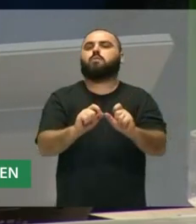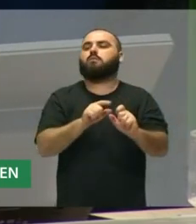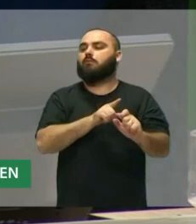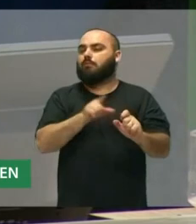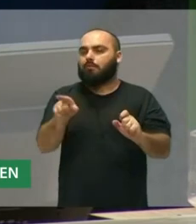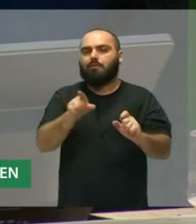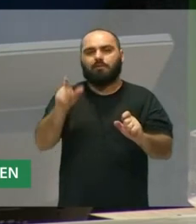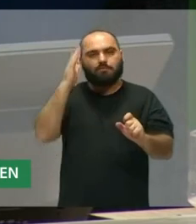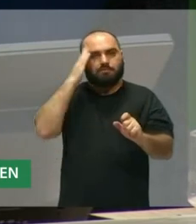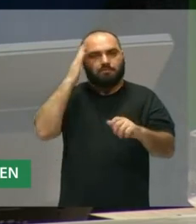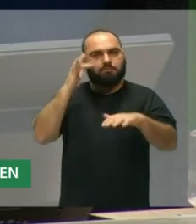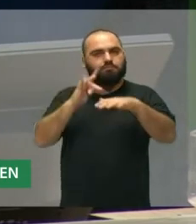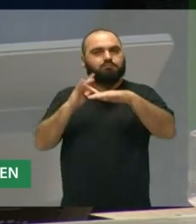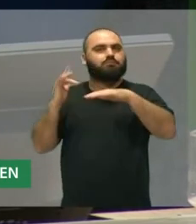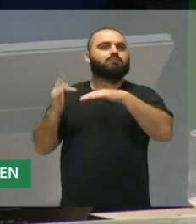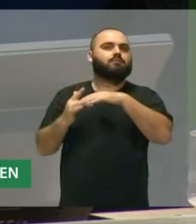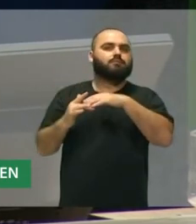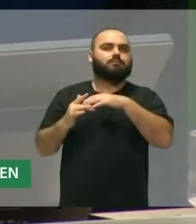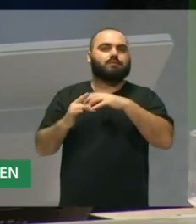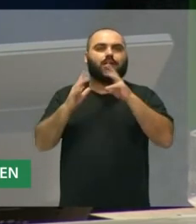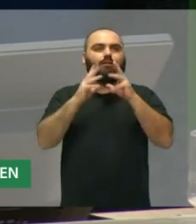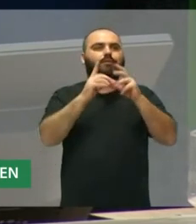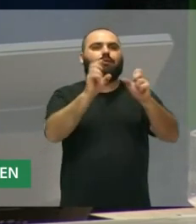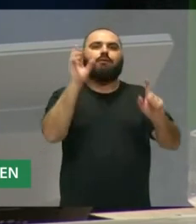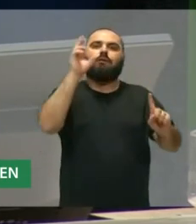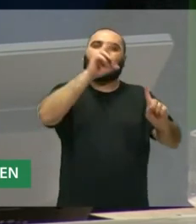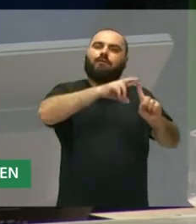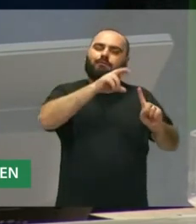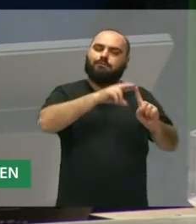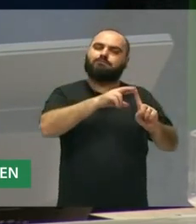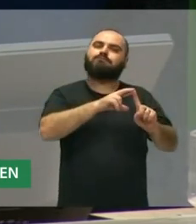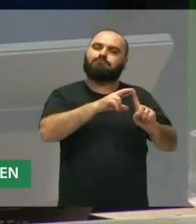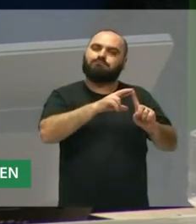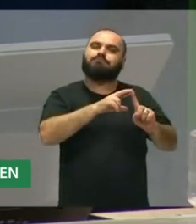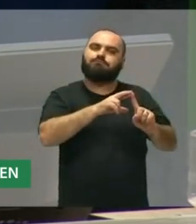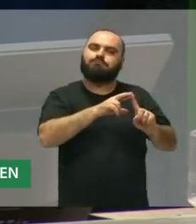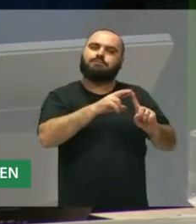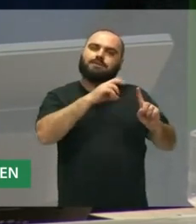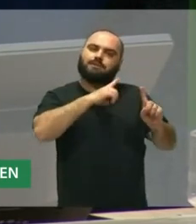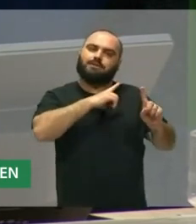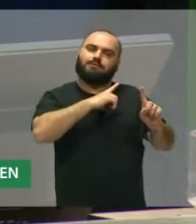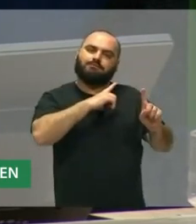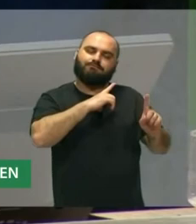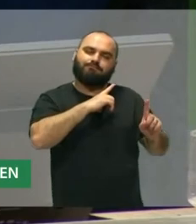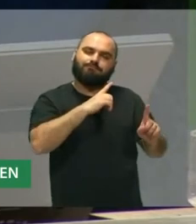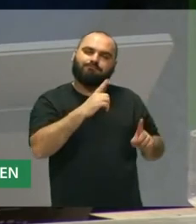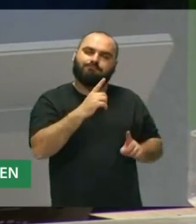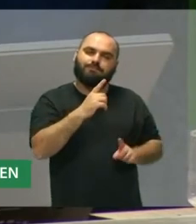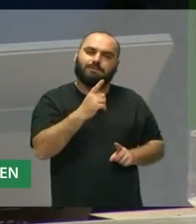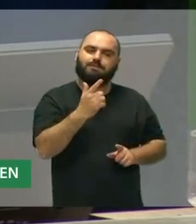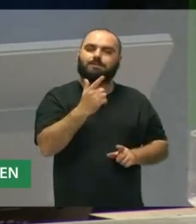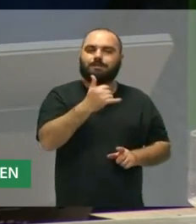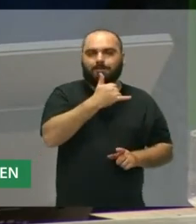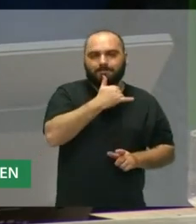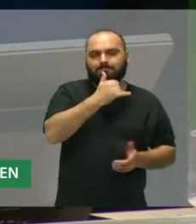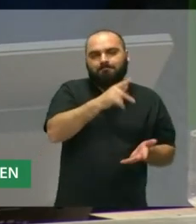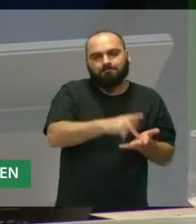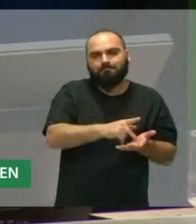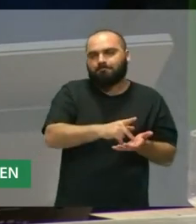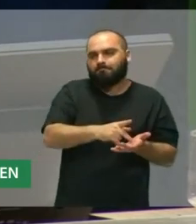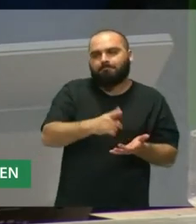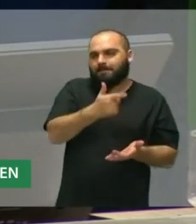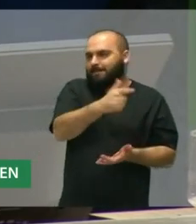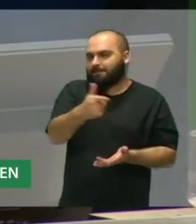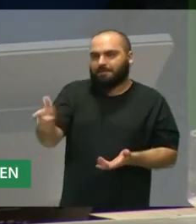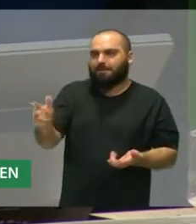nas mídias e todas as referências que, infelizmente, foram feitas irresponsáveis por